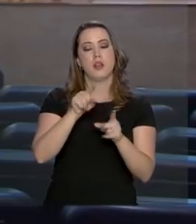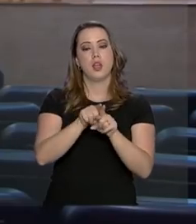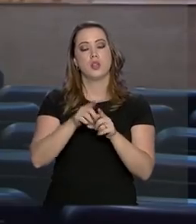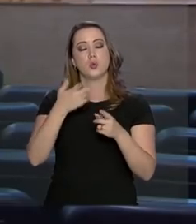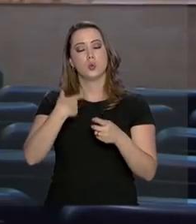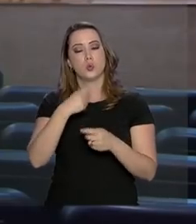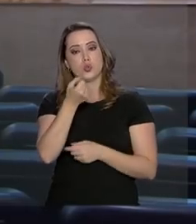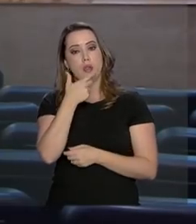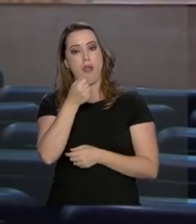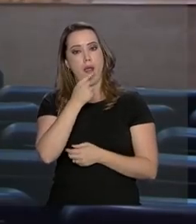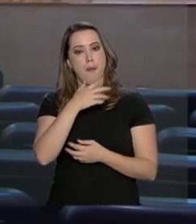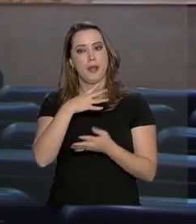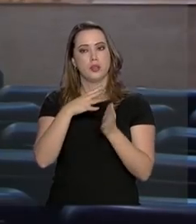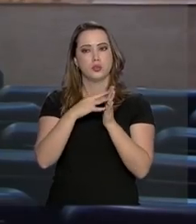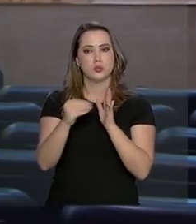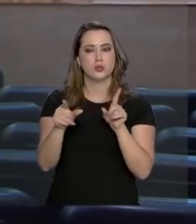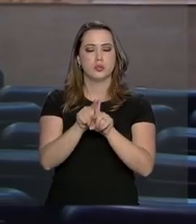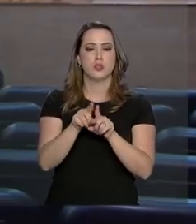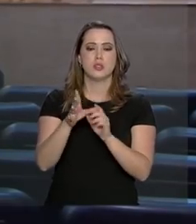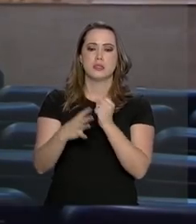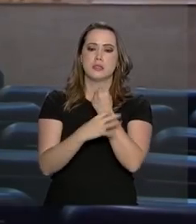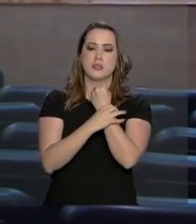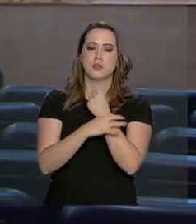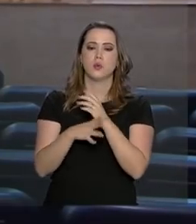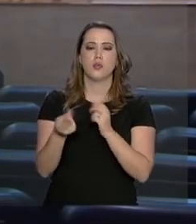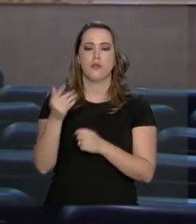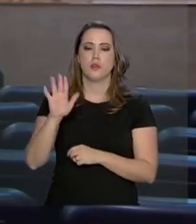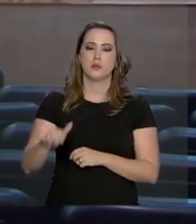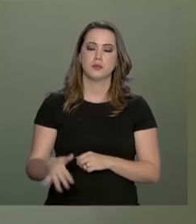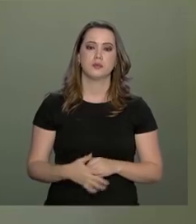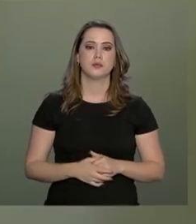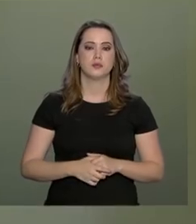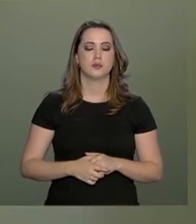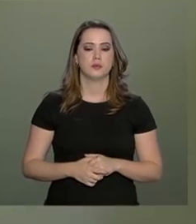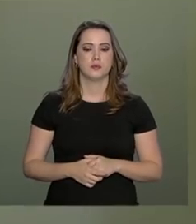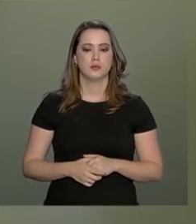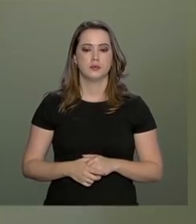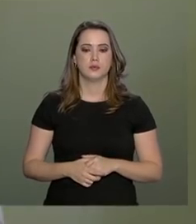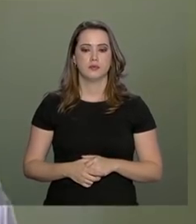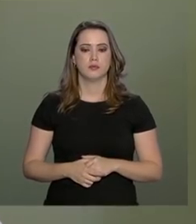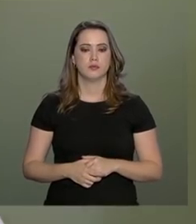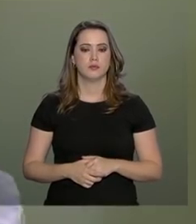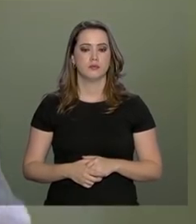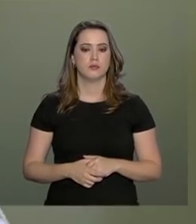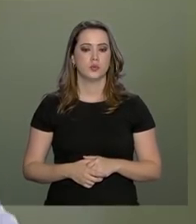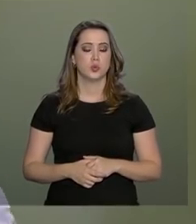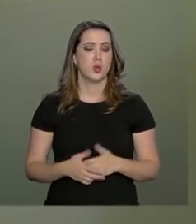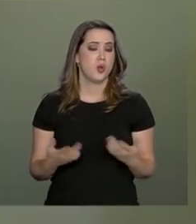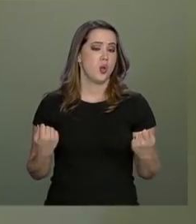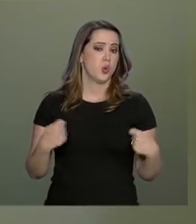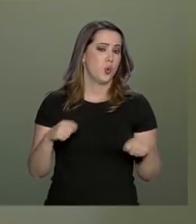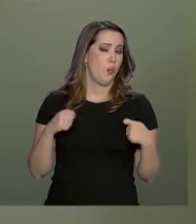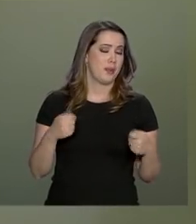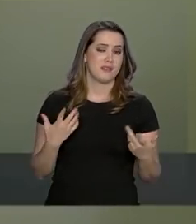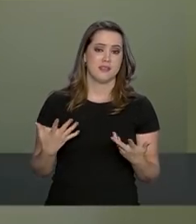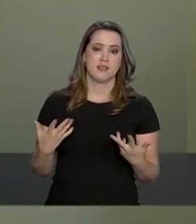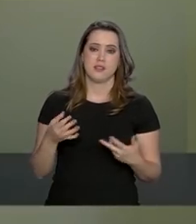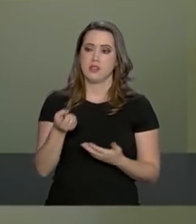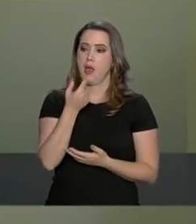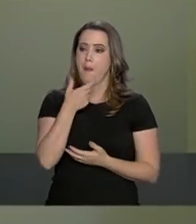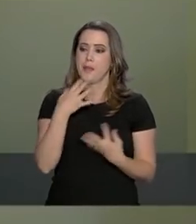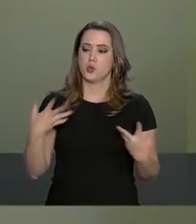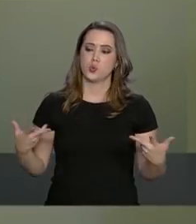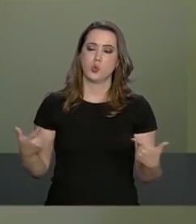que permite que os brasileiros possam comprar remédios seguros e bem mais baratos. Não interessa ter remédio eficaz, seguro e